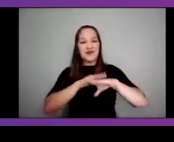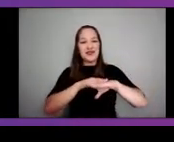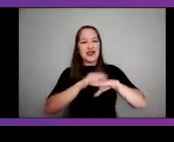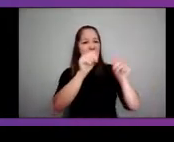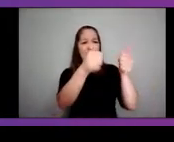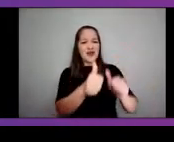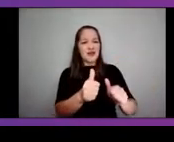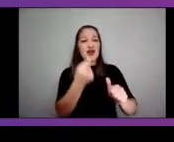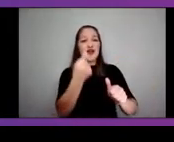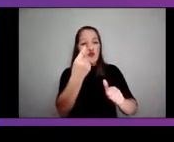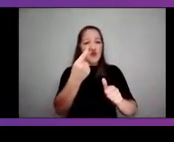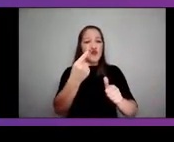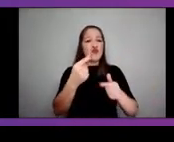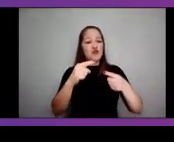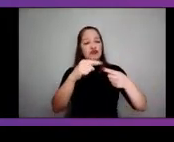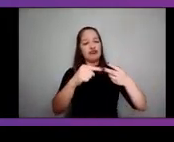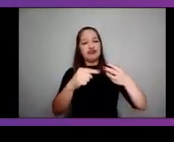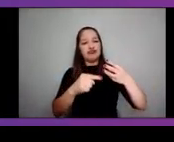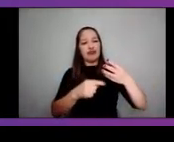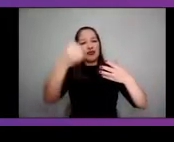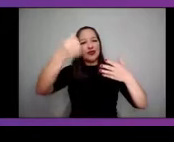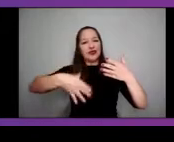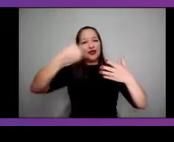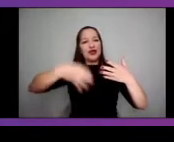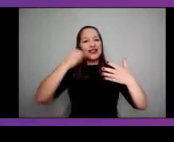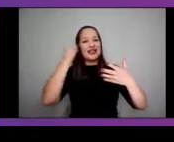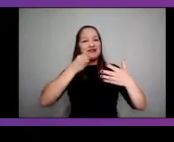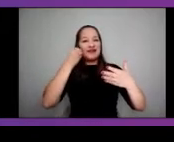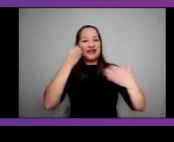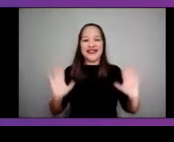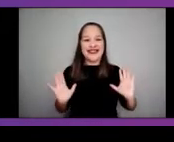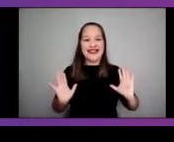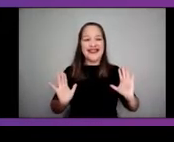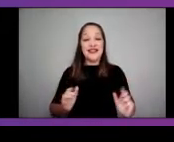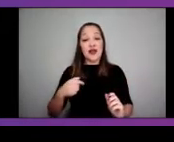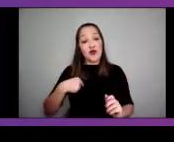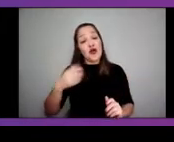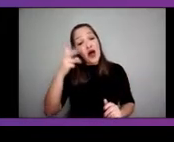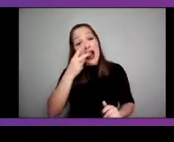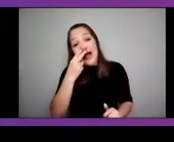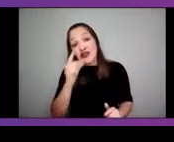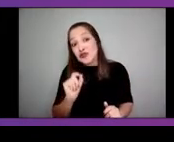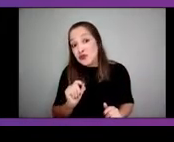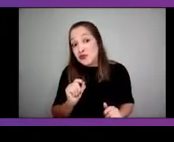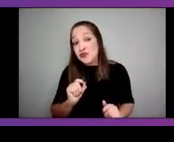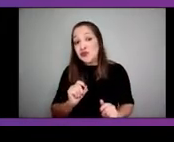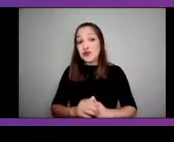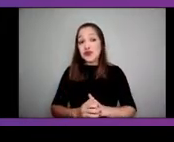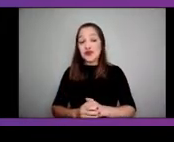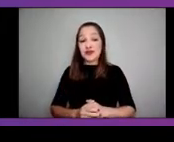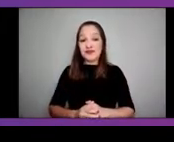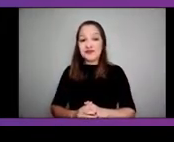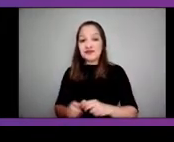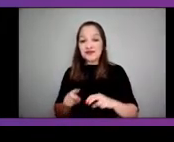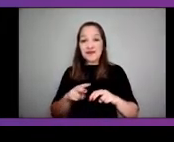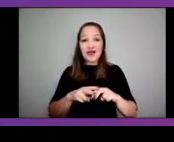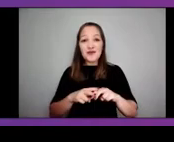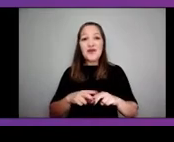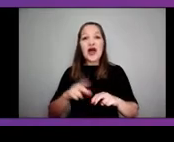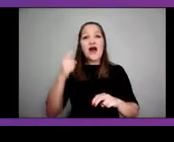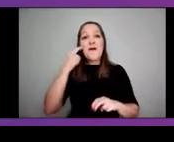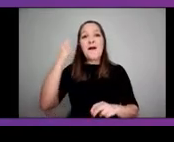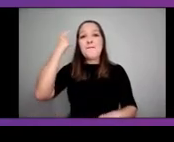era um elemento dessa narrativa dessa experiência então eu tenho esse jogo de achar que aí por isso que eu vejo nessa nesse vier